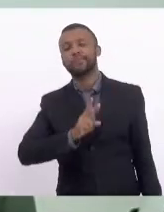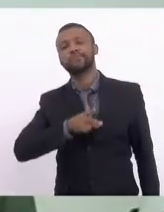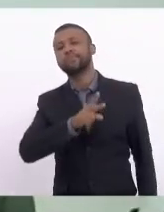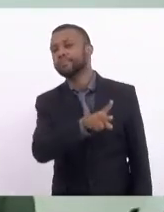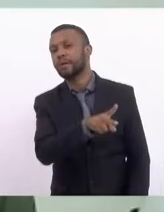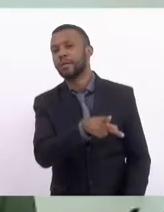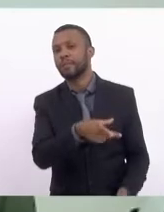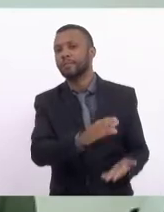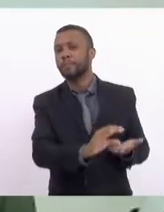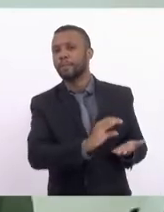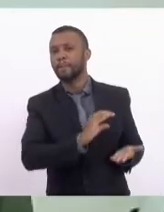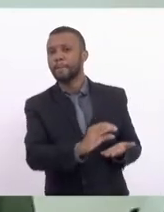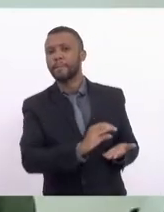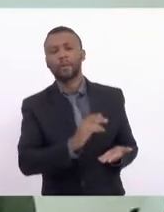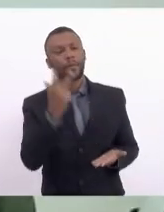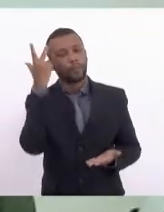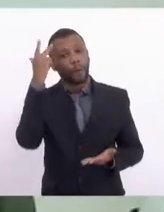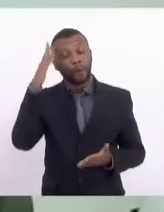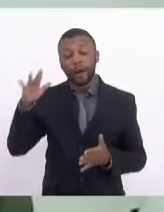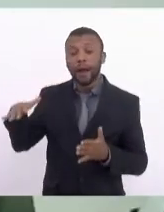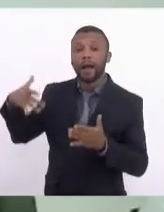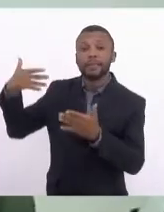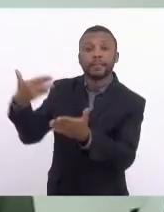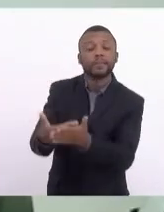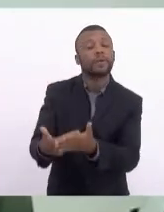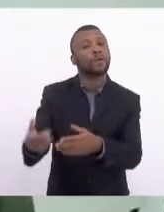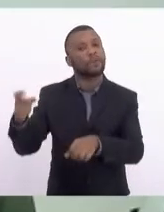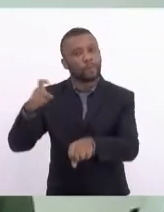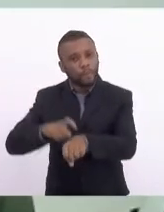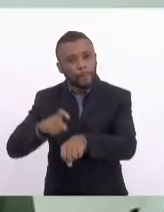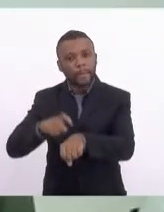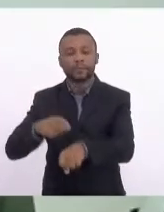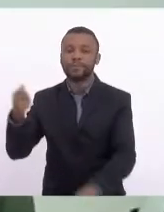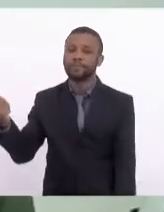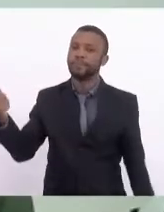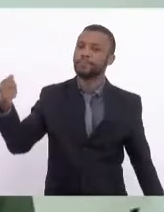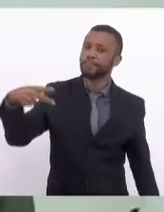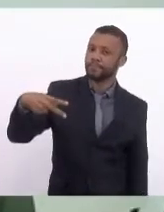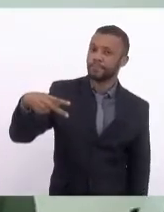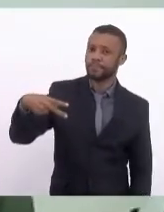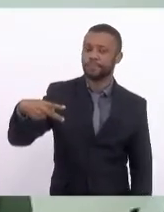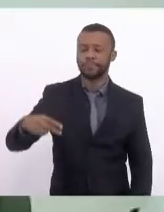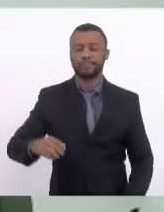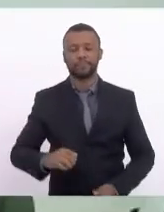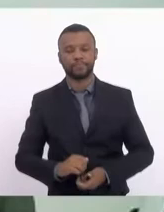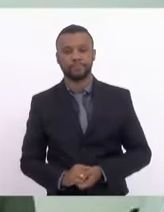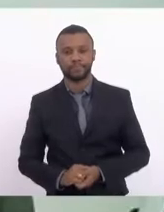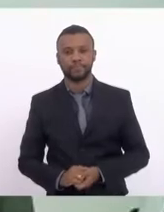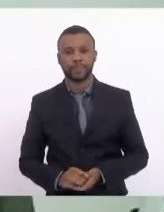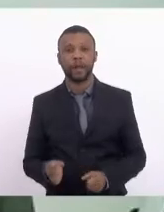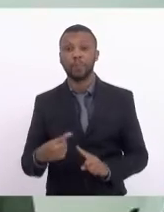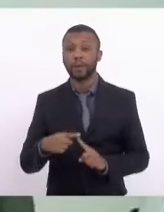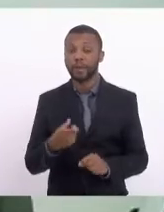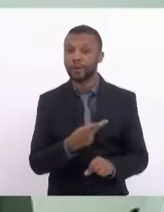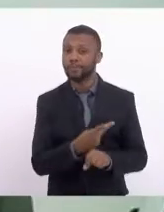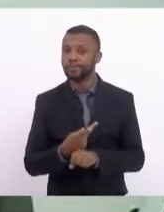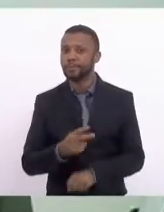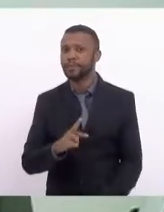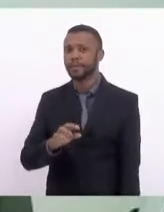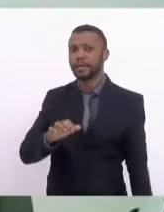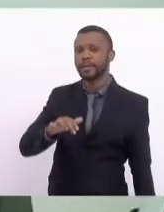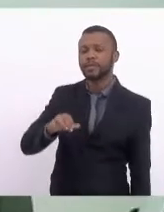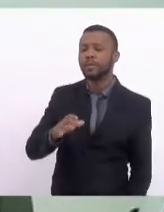receber até o momento que se aposentarem. Porque aí vão levar o triênio